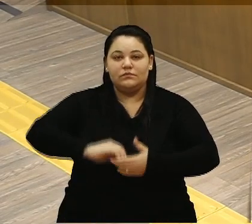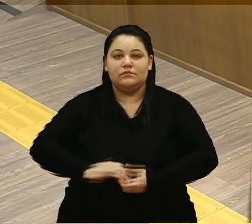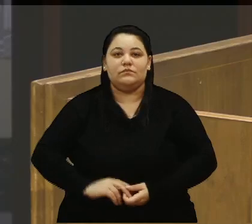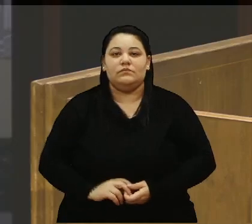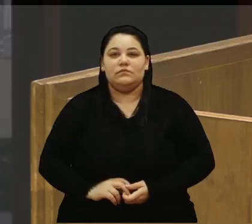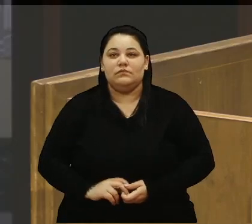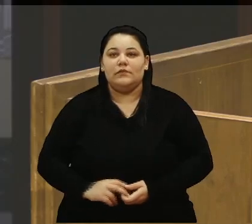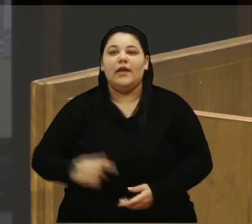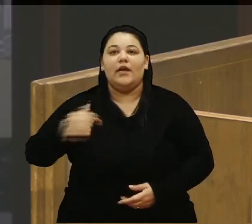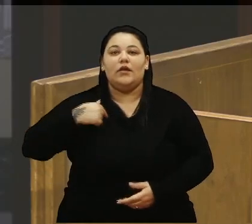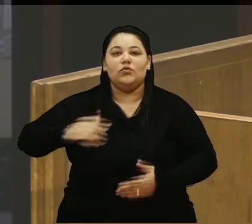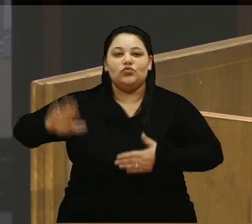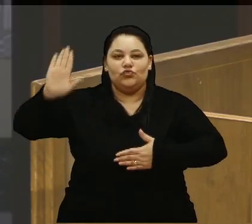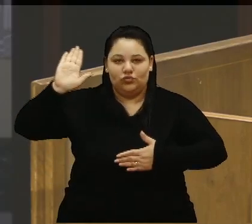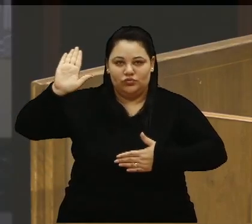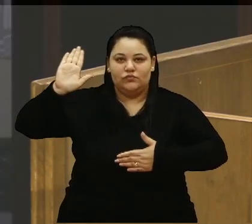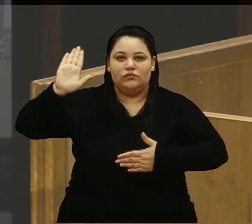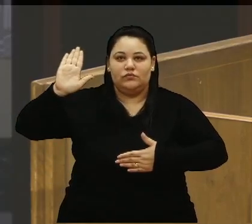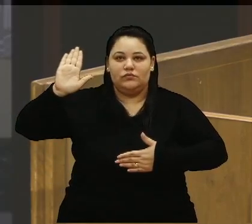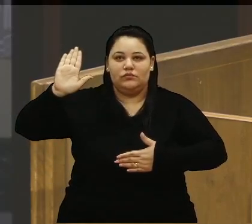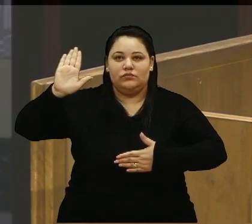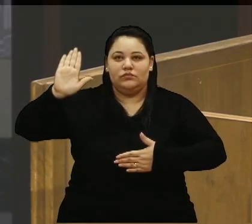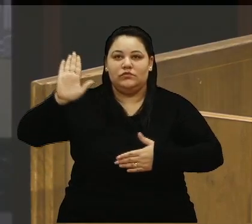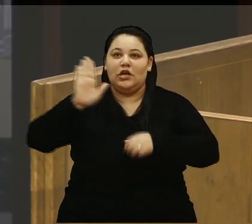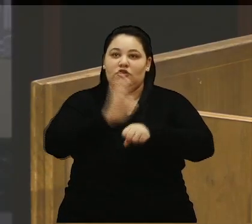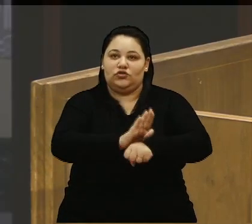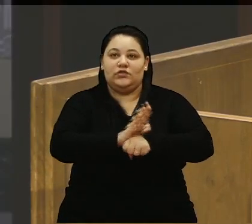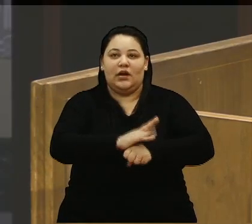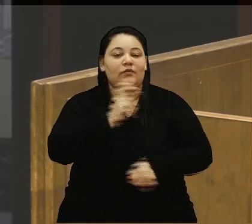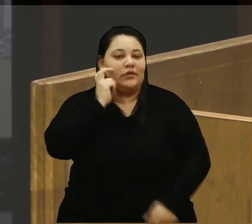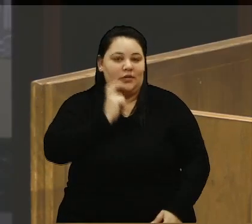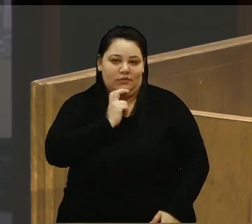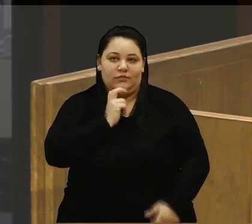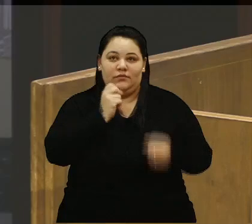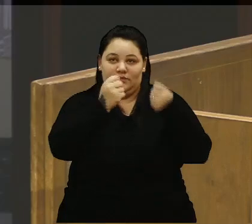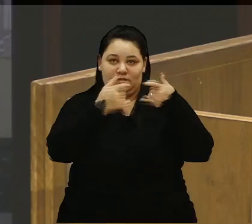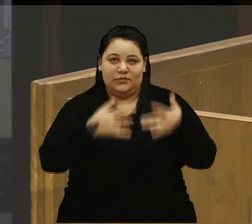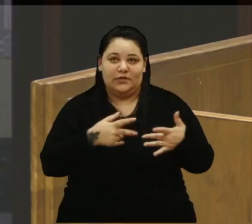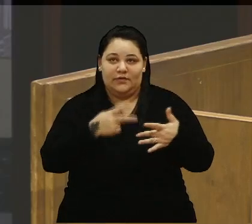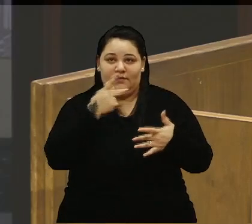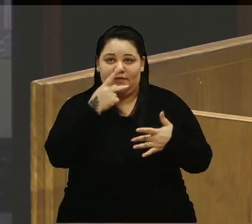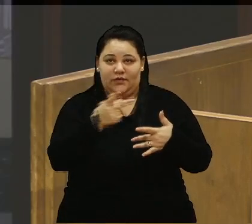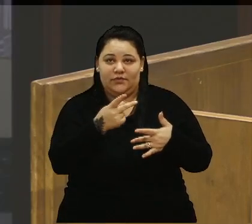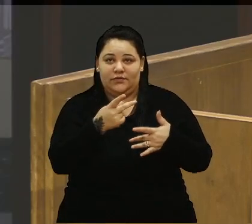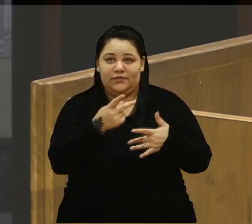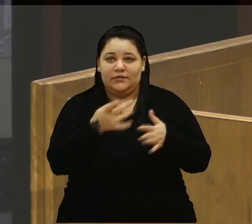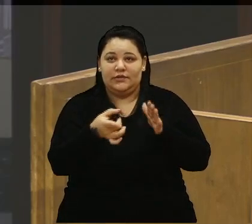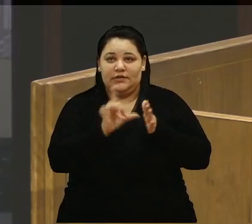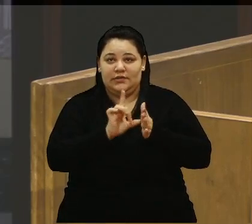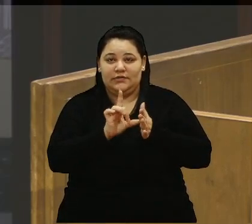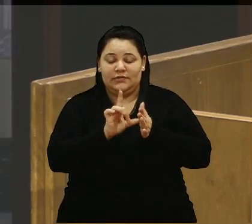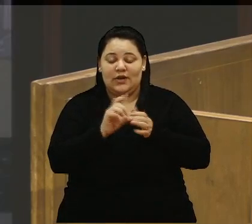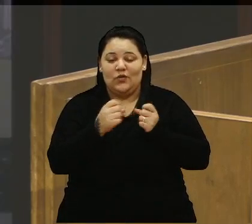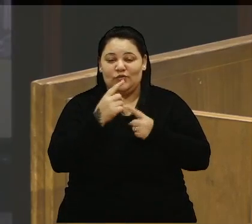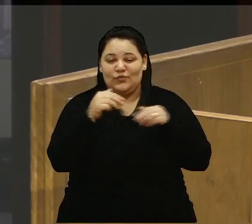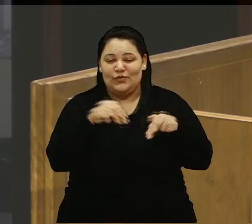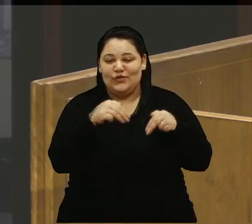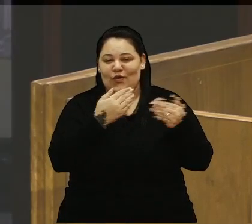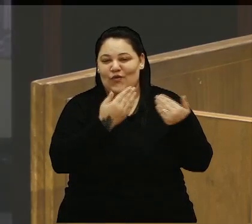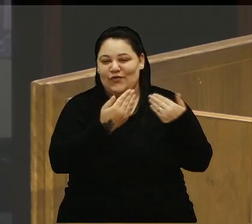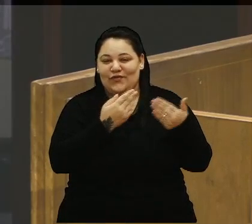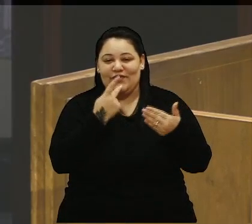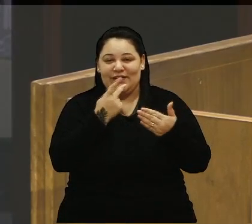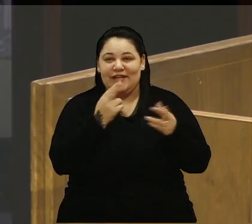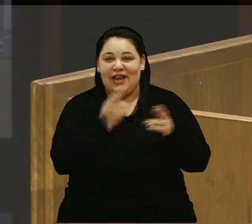Eu juro que eu ia ajudar o vereador Daniel por vir aqui dar explicação. A gente falou numa boa, falamos até minutos anteriores ali sobre a questão do trem,